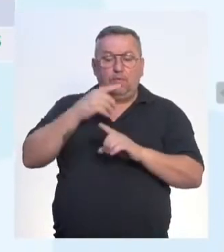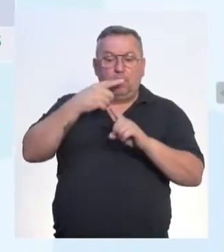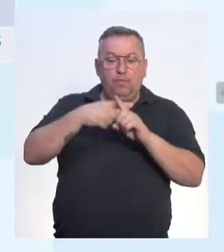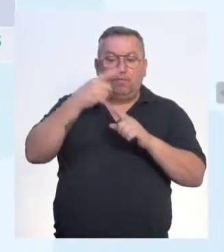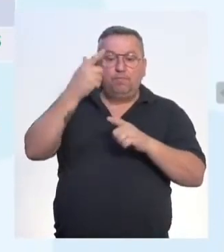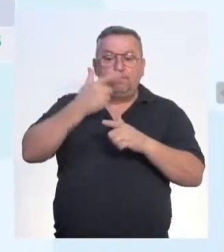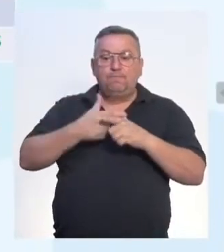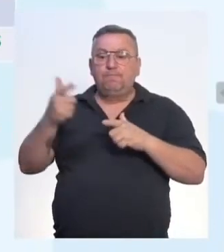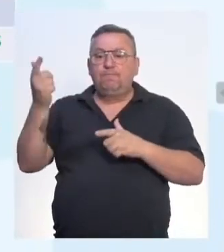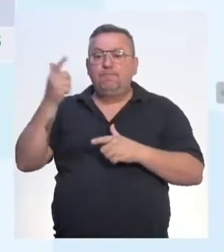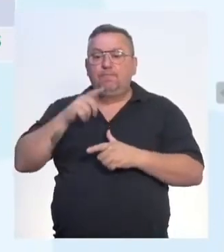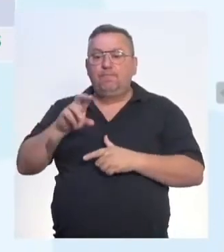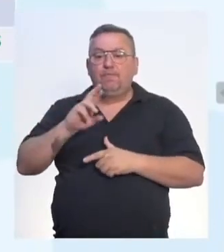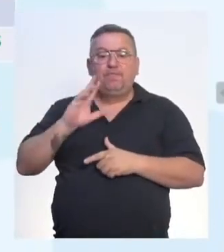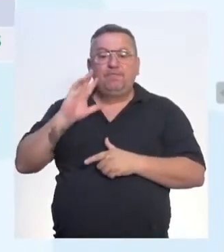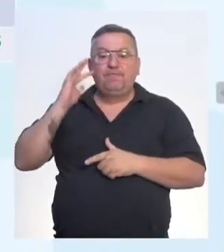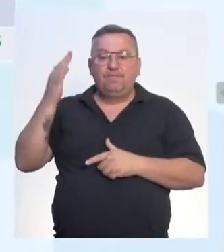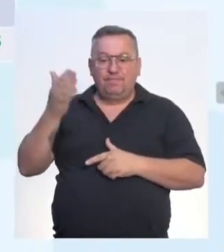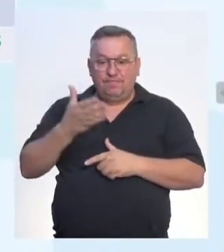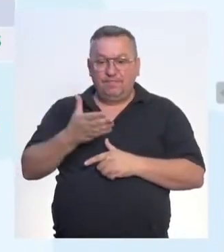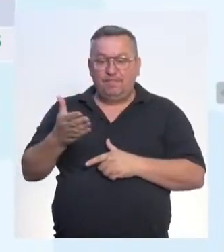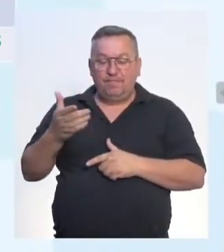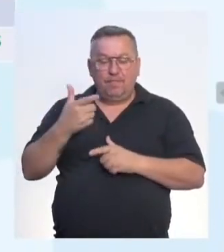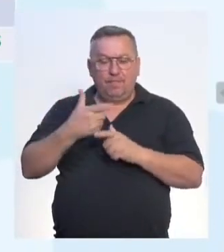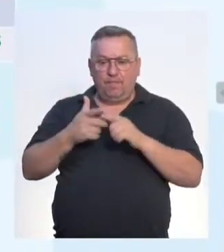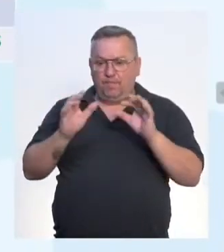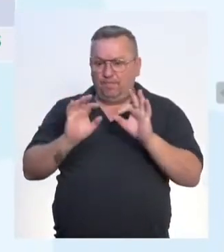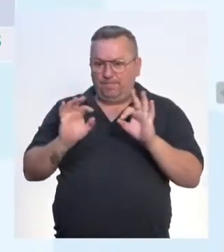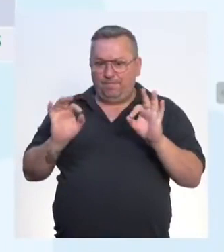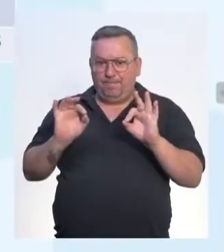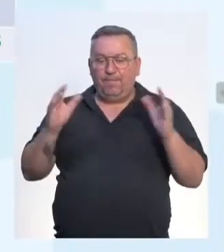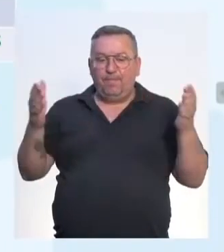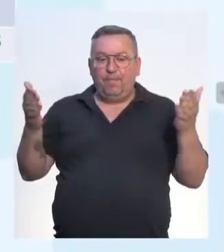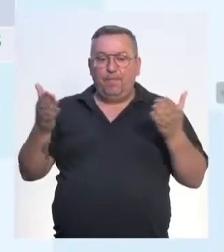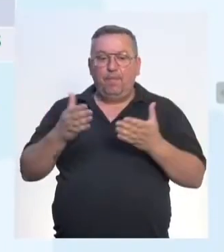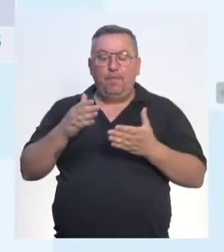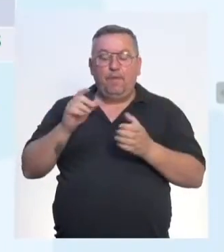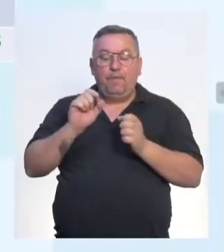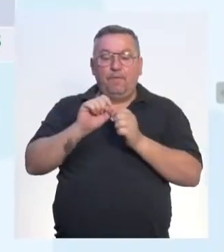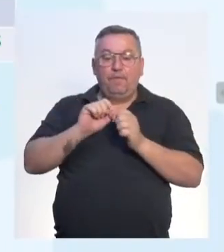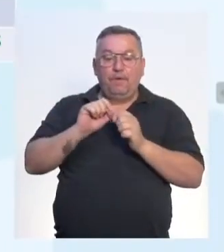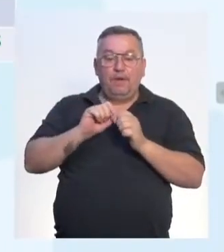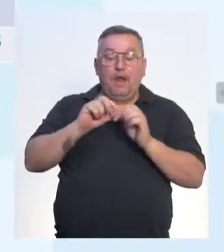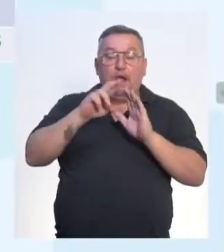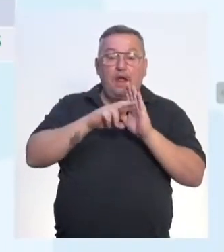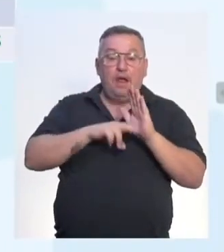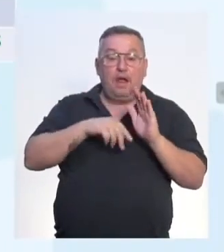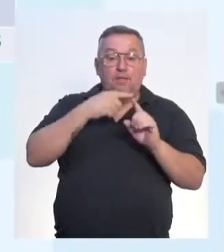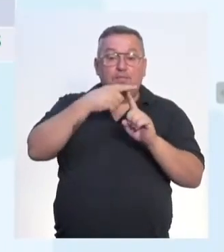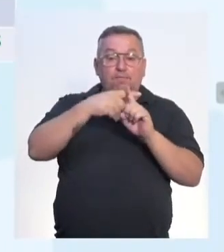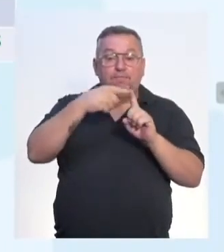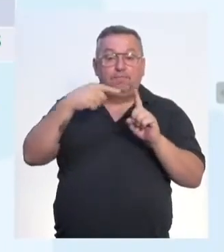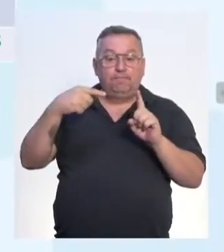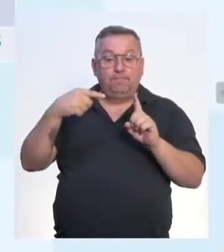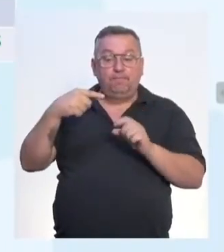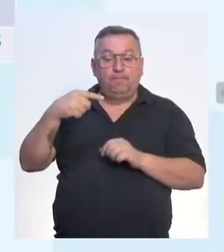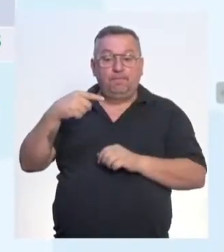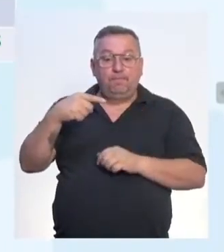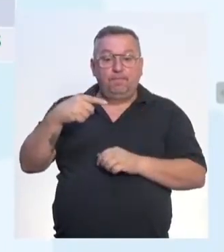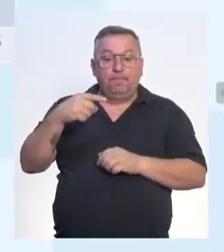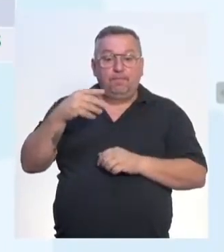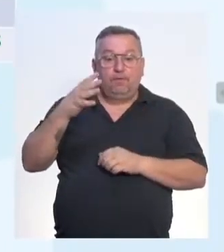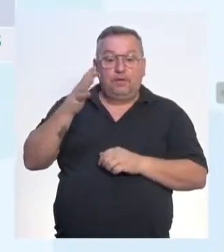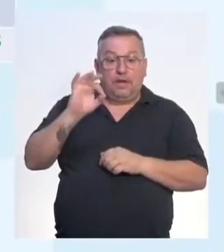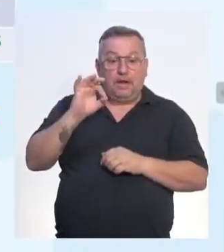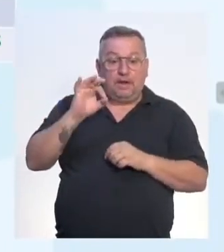e na divisão, eu consegui resolver ali sem problema algum. Aí eu vou para a regra do sinal. Reparem, o